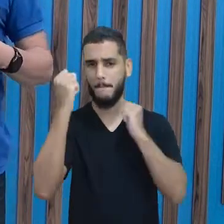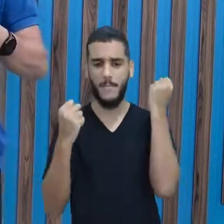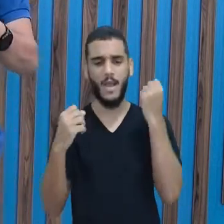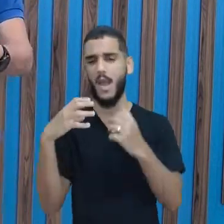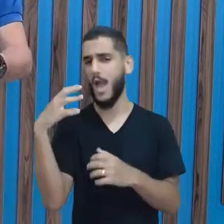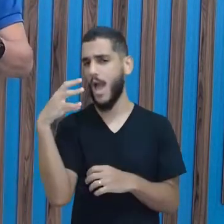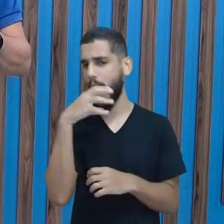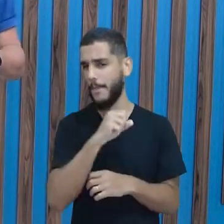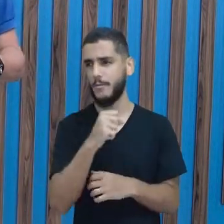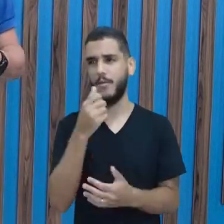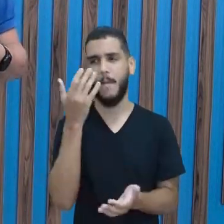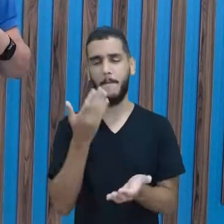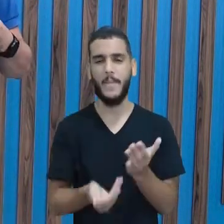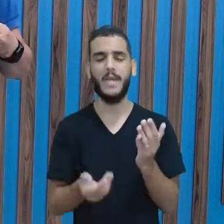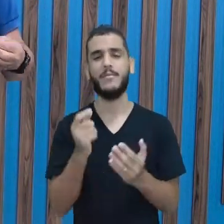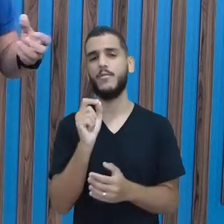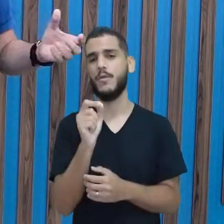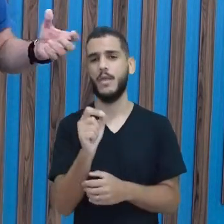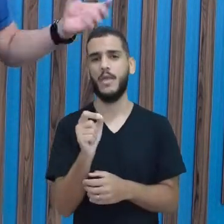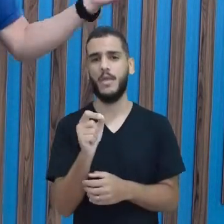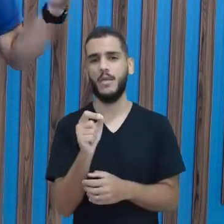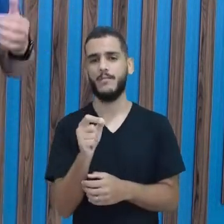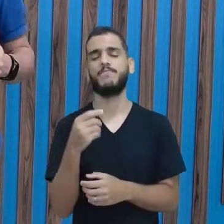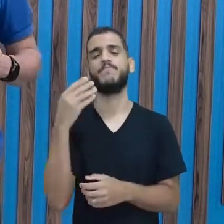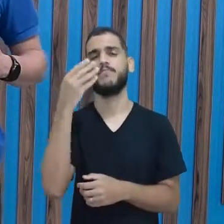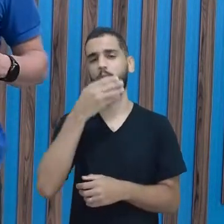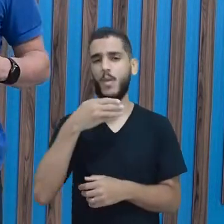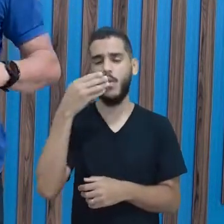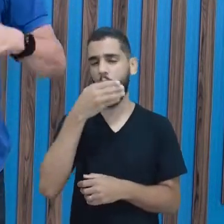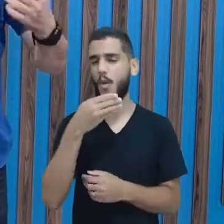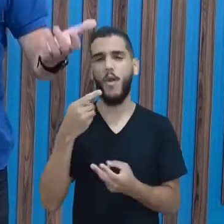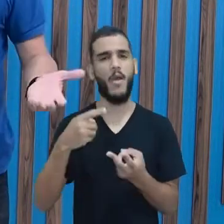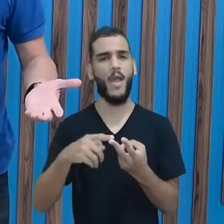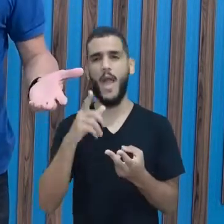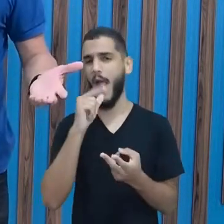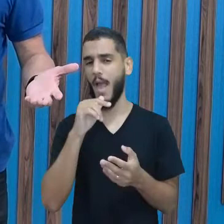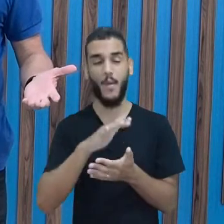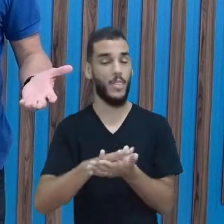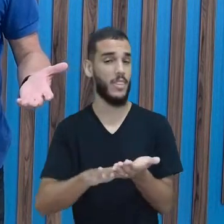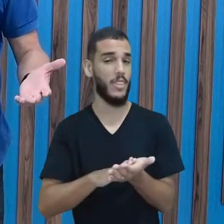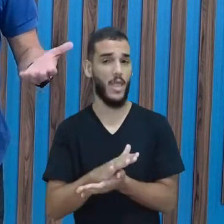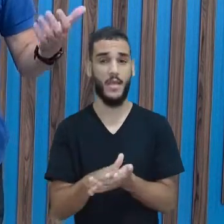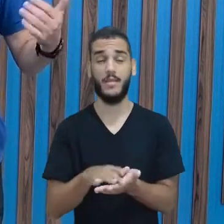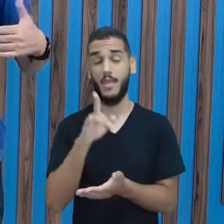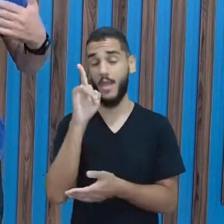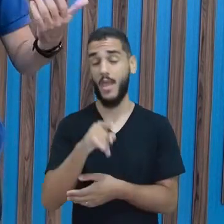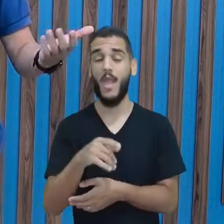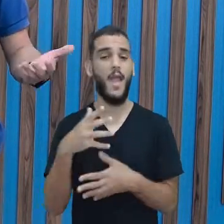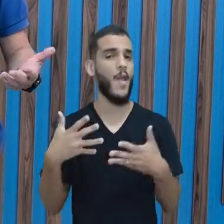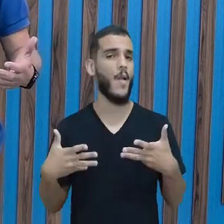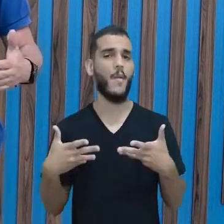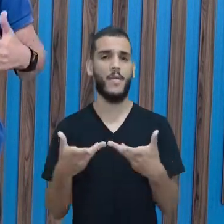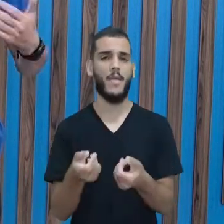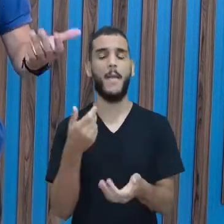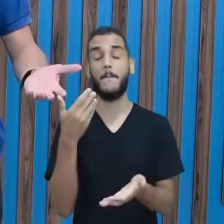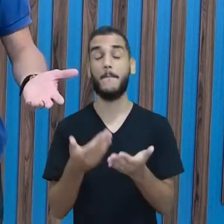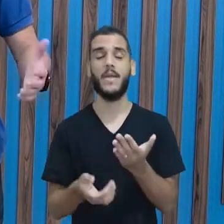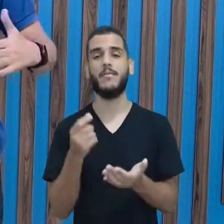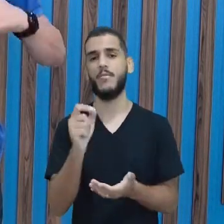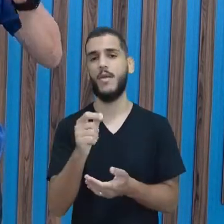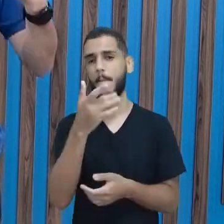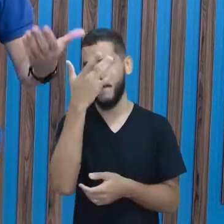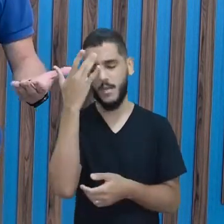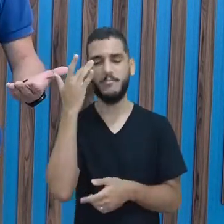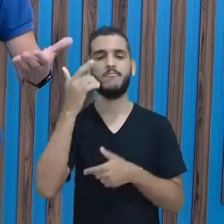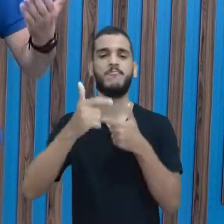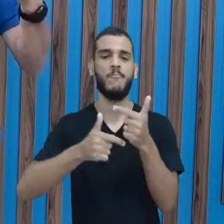não perde, por exemplo, a sacarose, não desidrata a cana. Então ganha em qualidade, mas também a gente perde em mão de obra. Então precisa